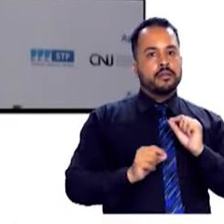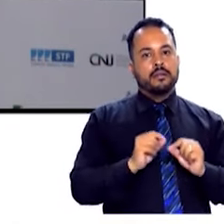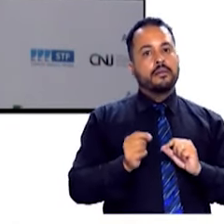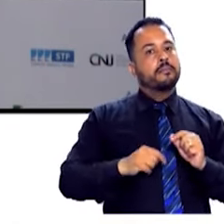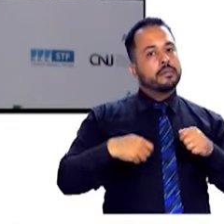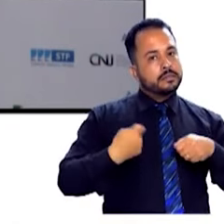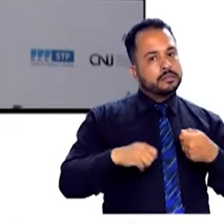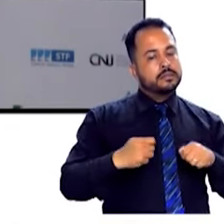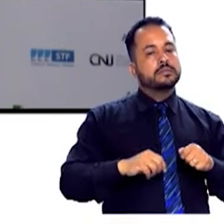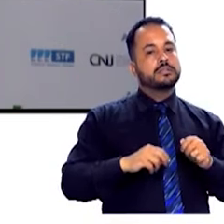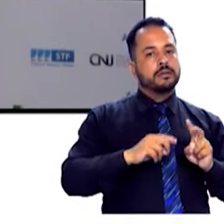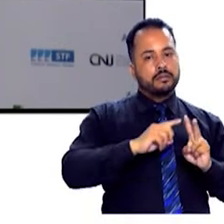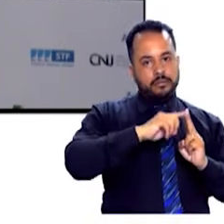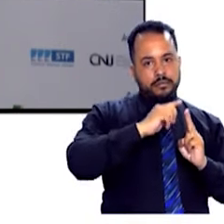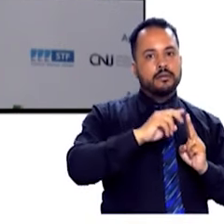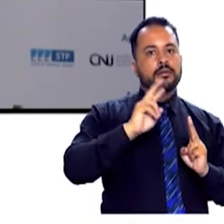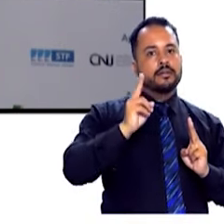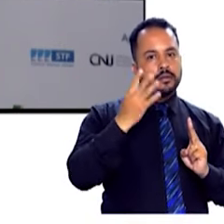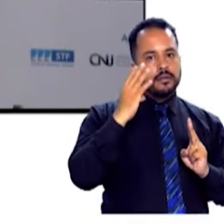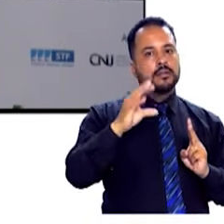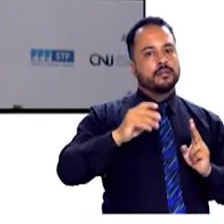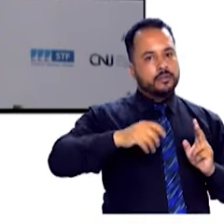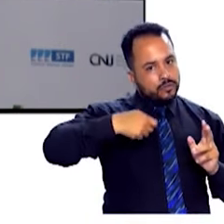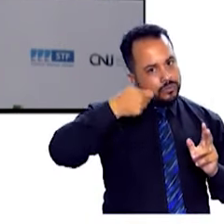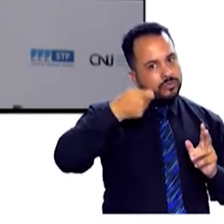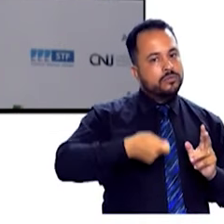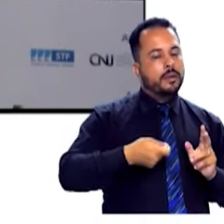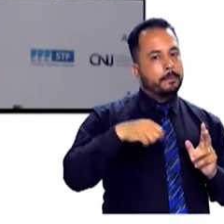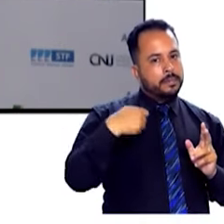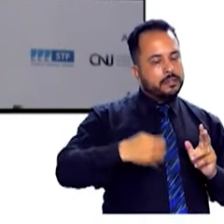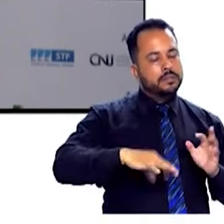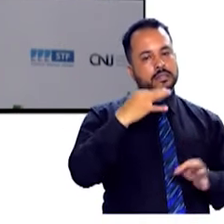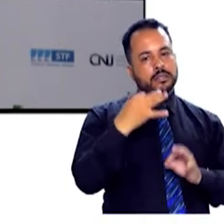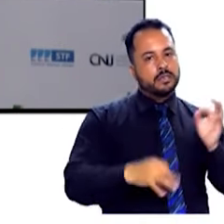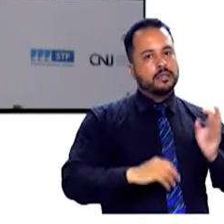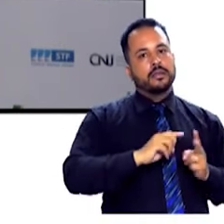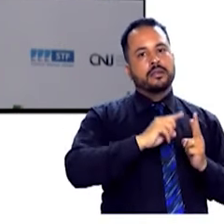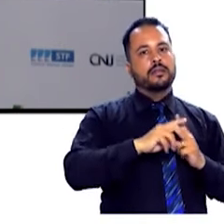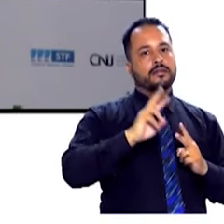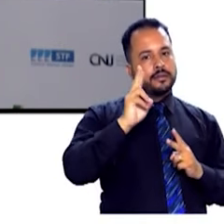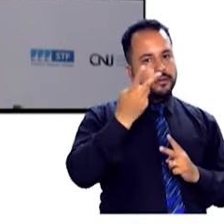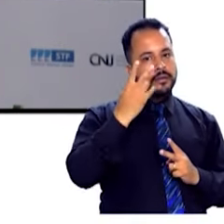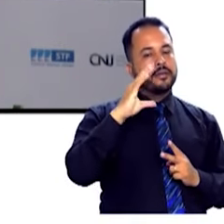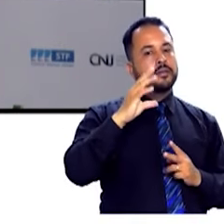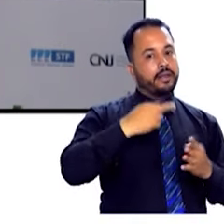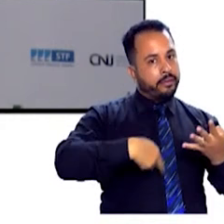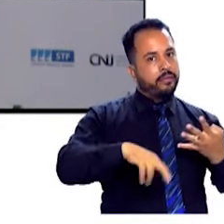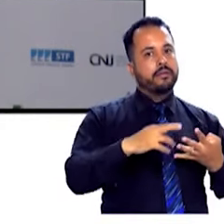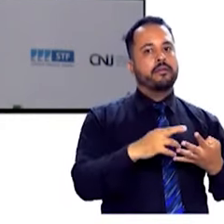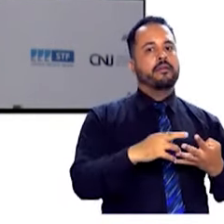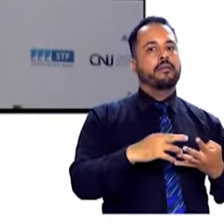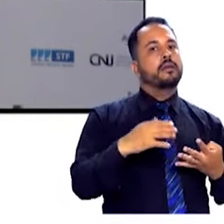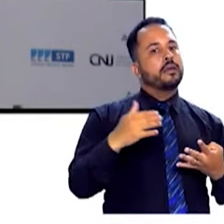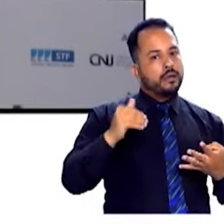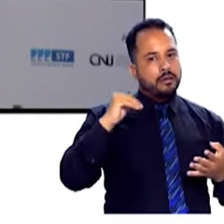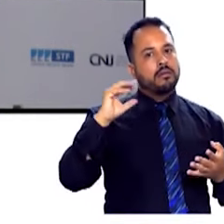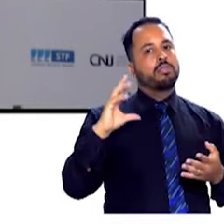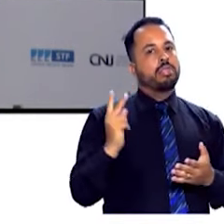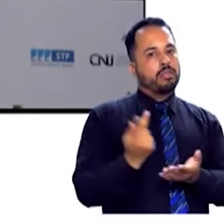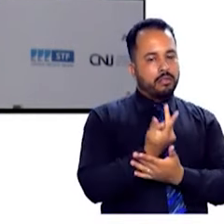nenhum processo aqui e é melhor apregoarmos outro recurso Brincadeiras à parte isso aconteceu num Tribunal